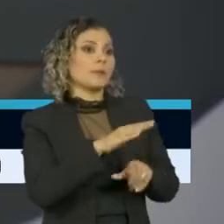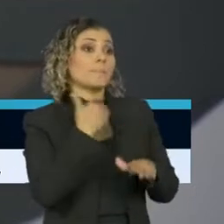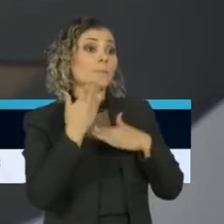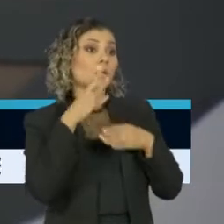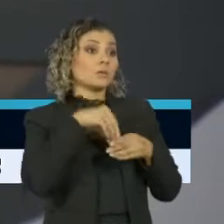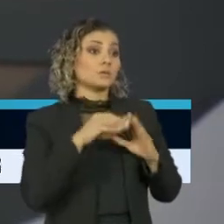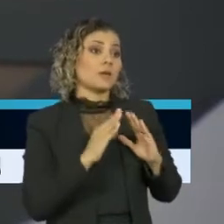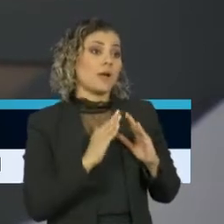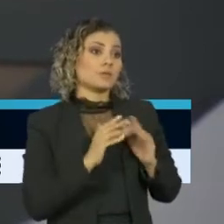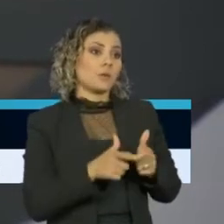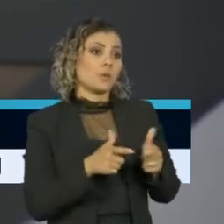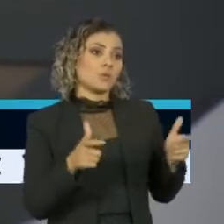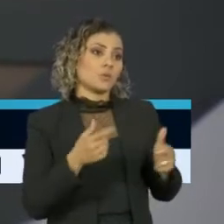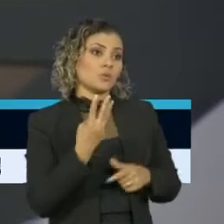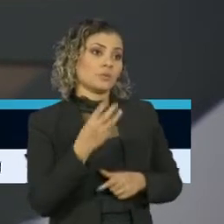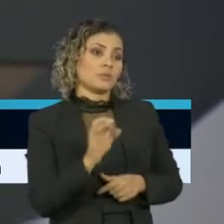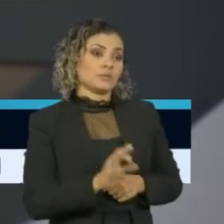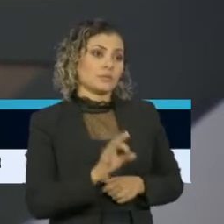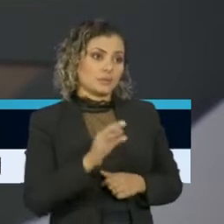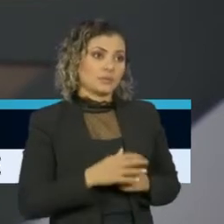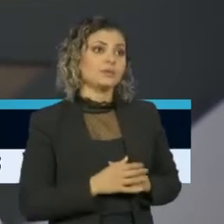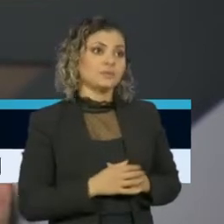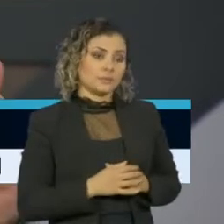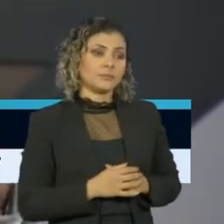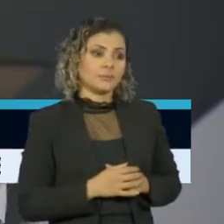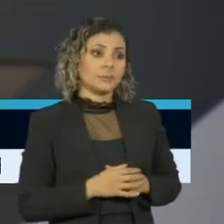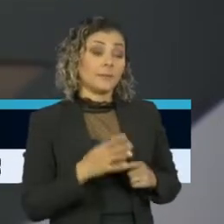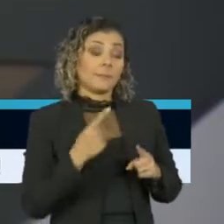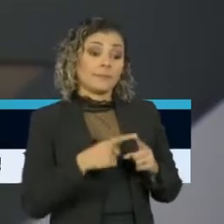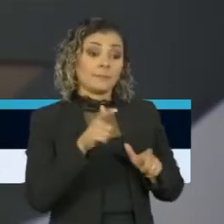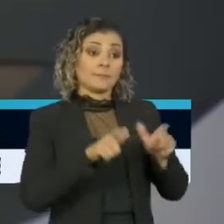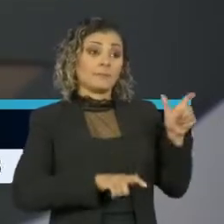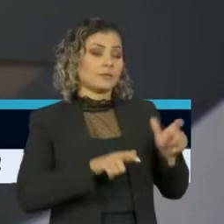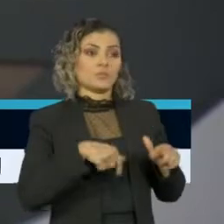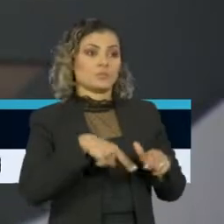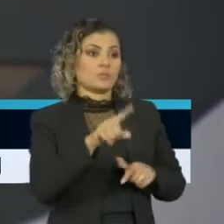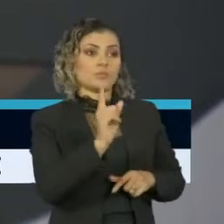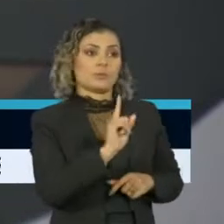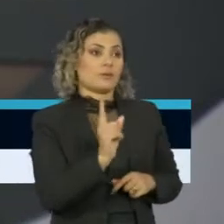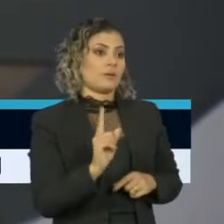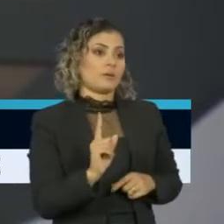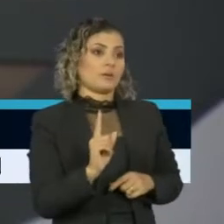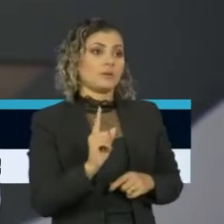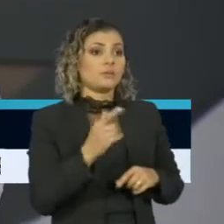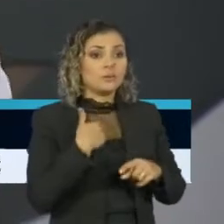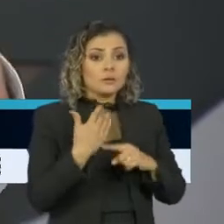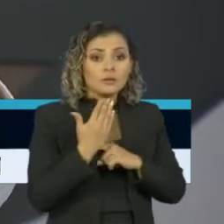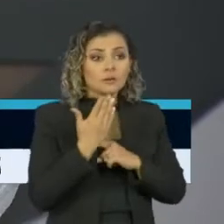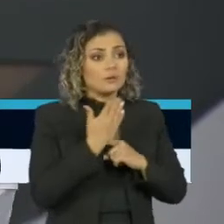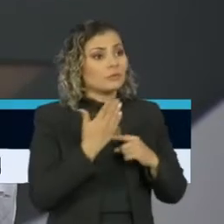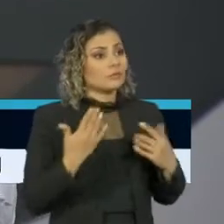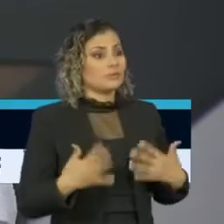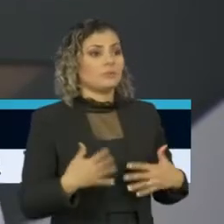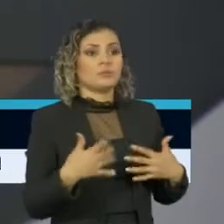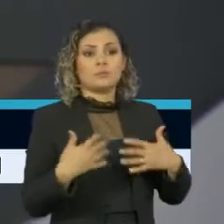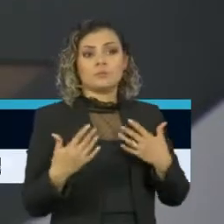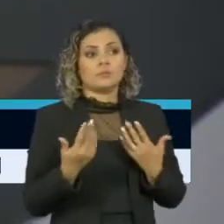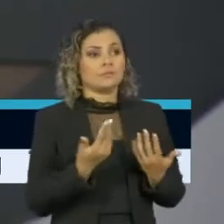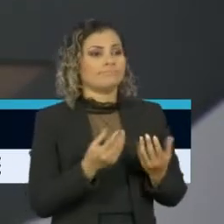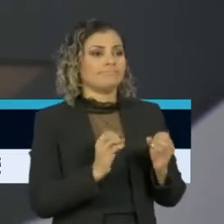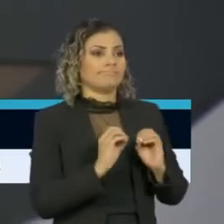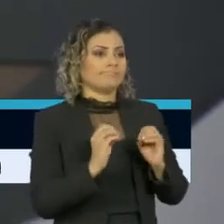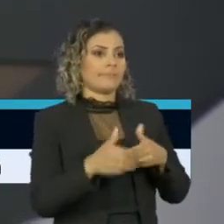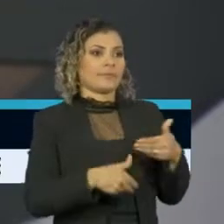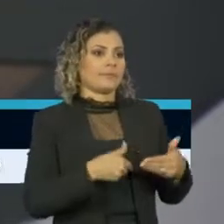mortes em casa aumentar um trinta por cento porque as pessoas não estão indo buscar socorro buscar continuidade